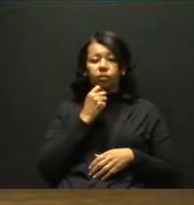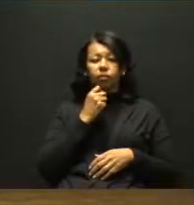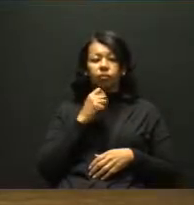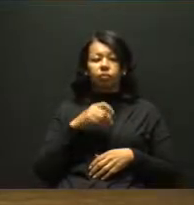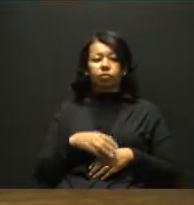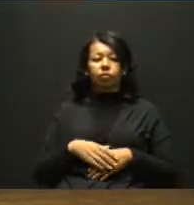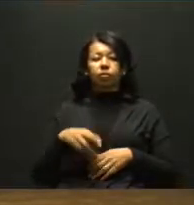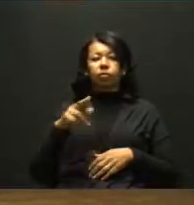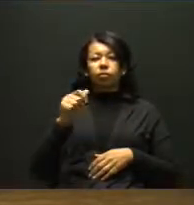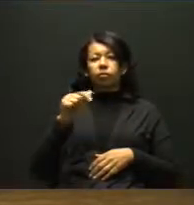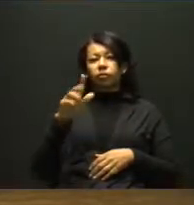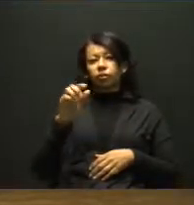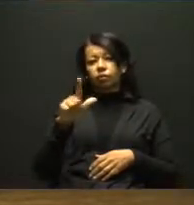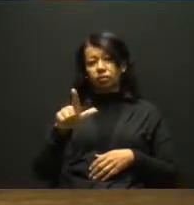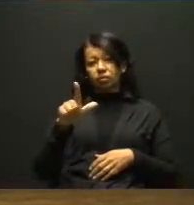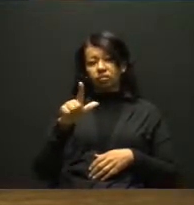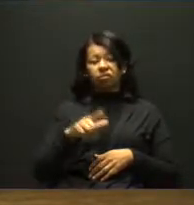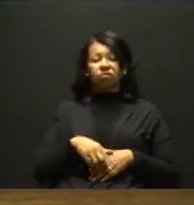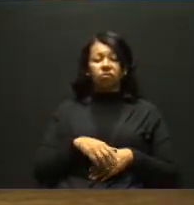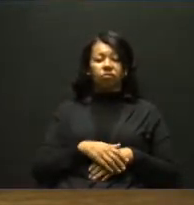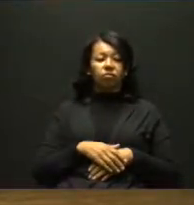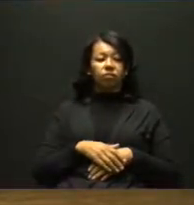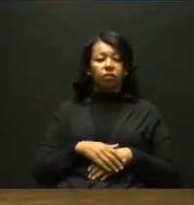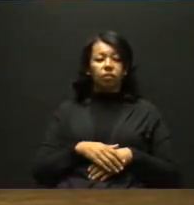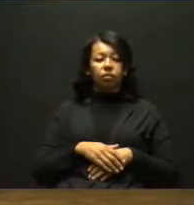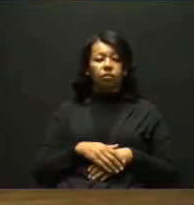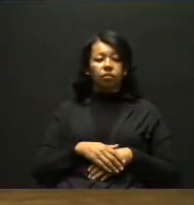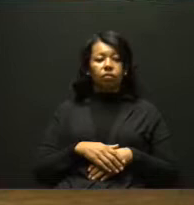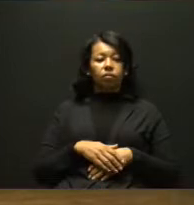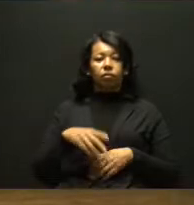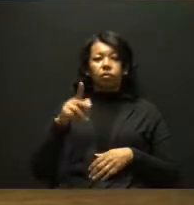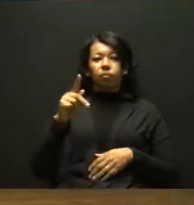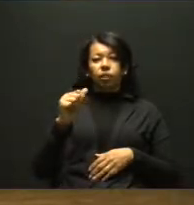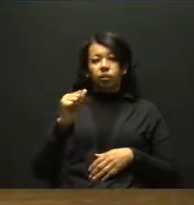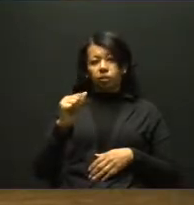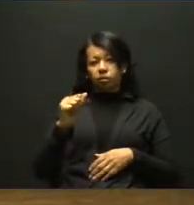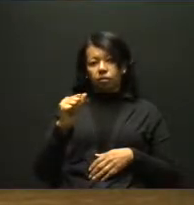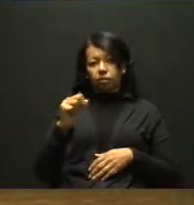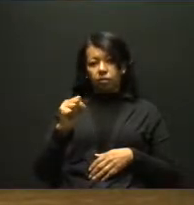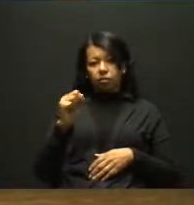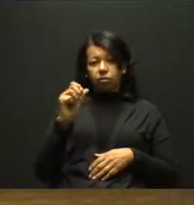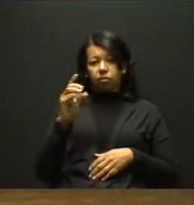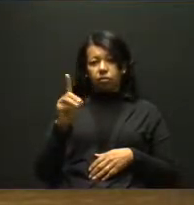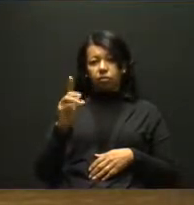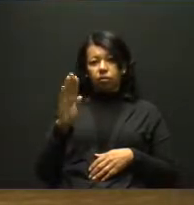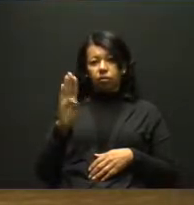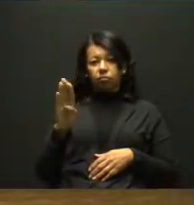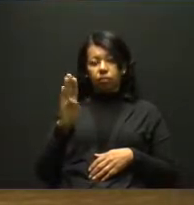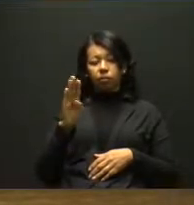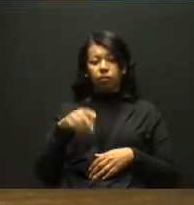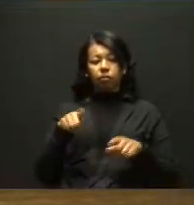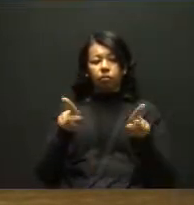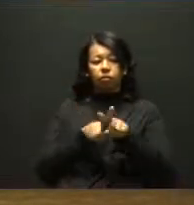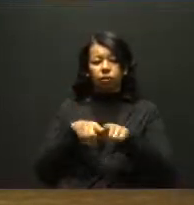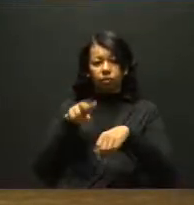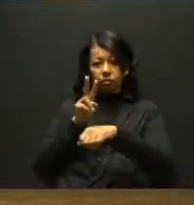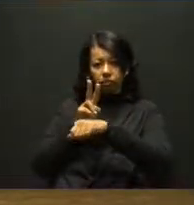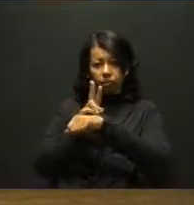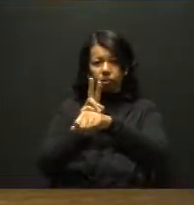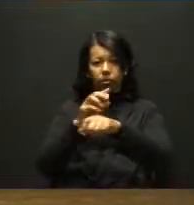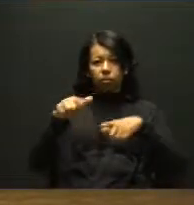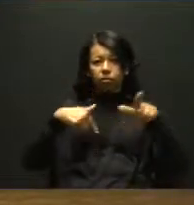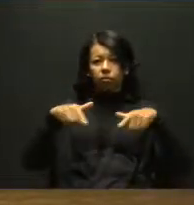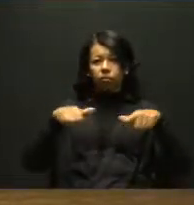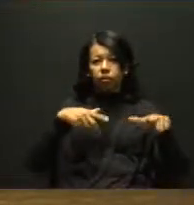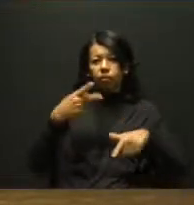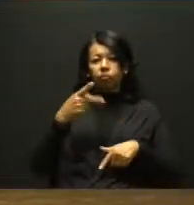psdb trabalha com muita seriedade eu também estou fiscalizando também o governo municipal do psdb também estou trabalhando pra isso